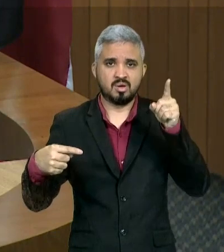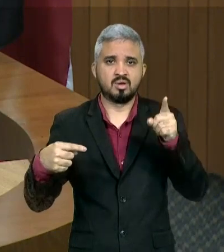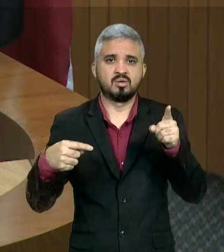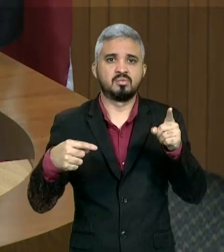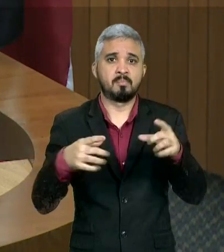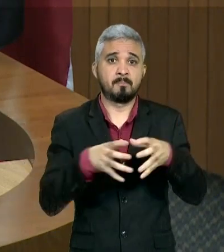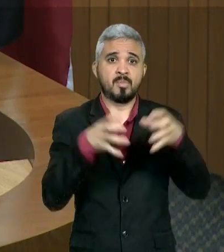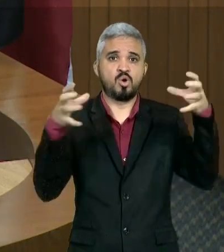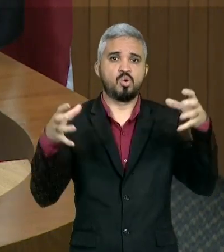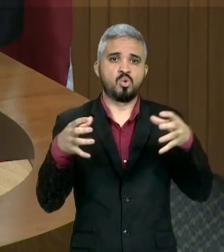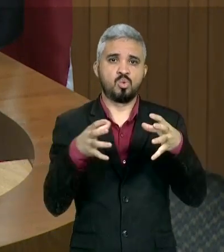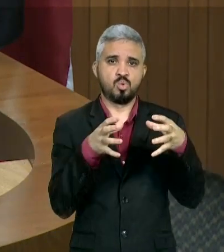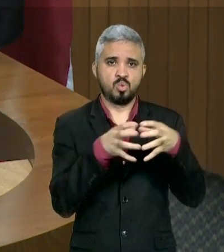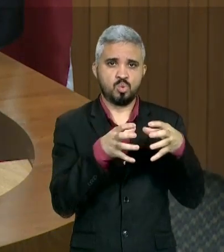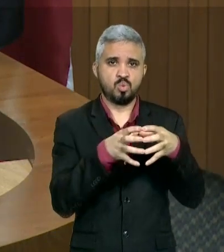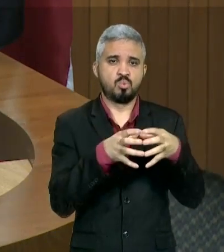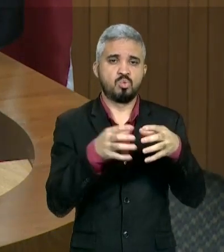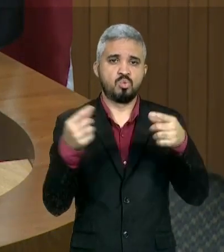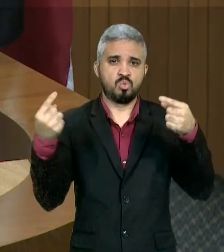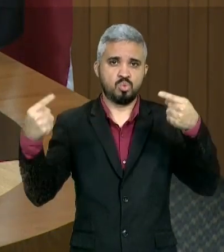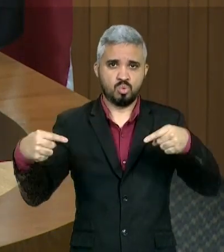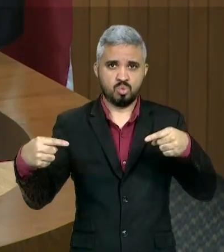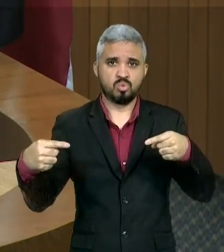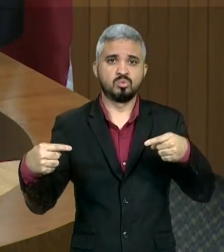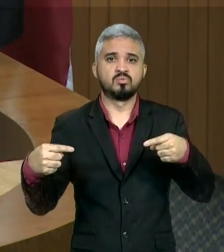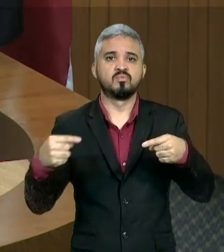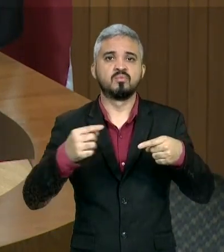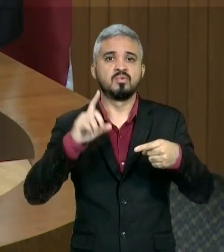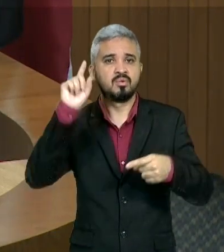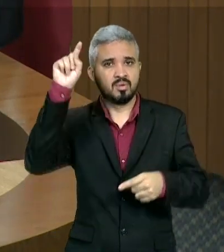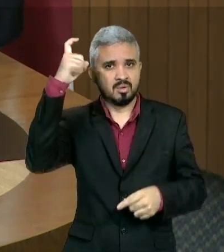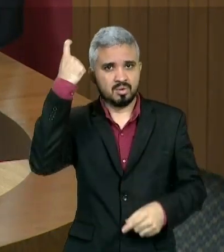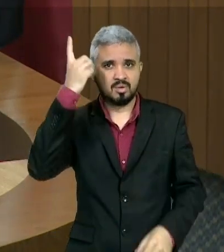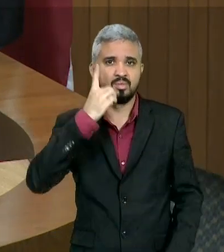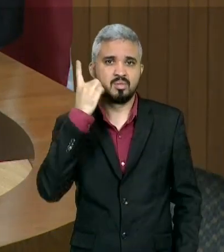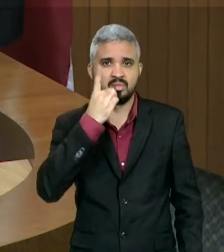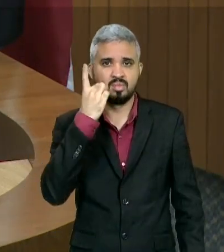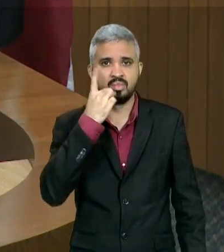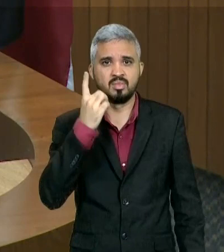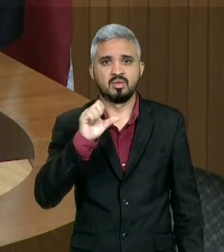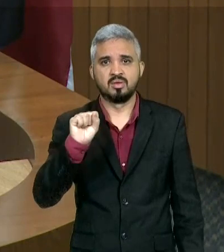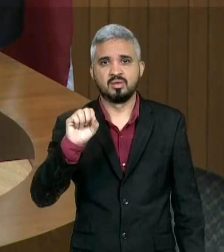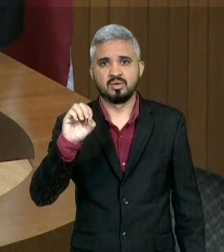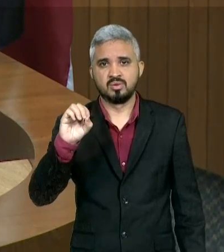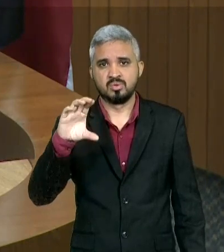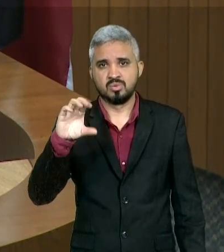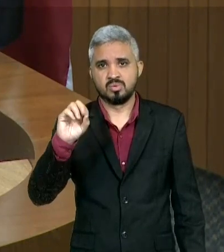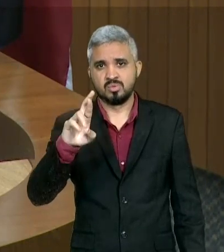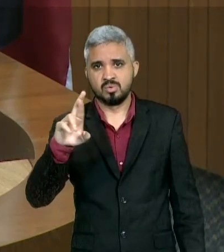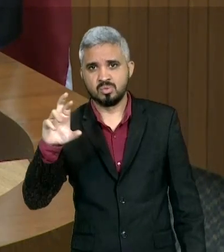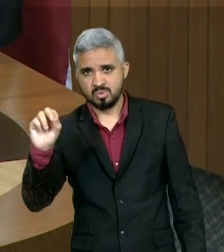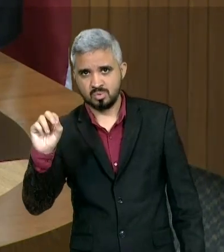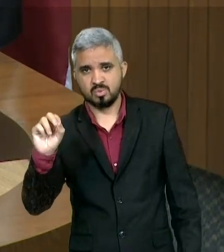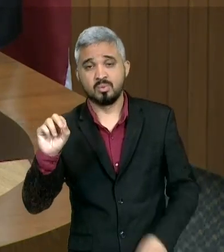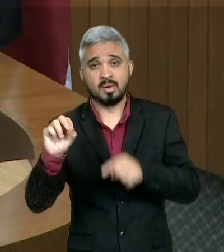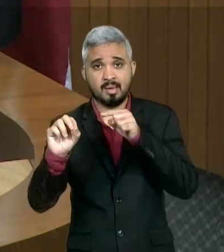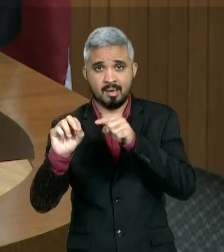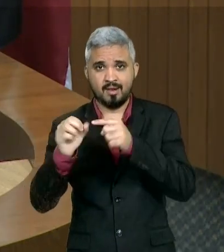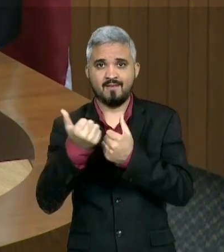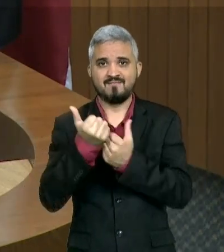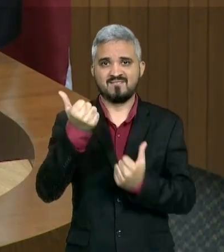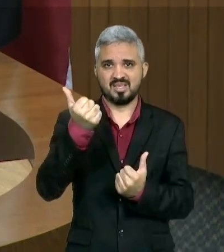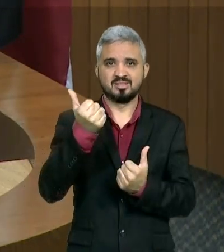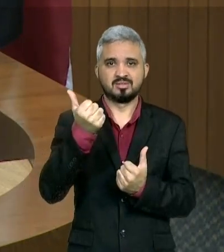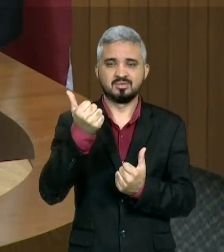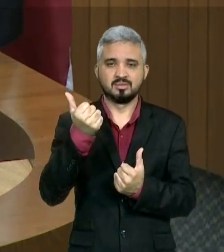deputado Rafael, o deputado Leandro Belo, a ex-deputada Socorro, que vai ser a vice, Socorro aqui, que vai ser a vice do